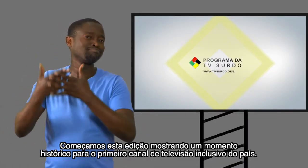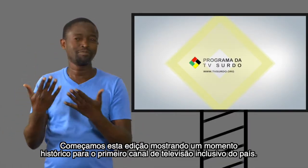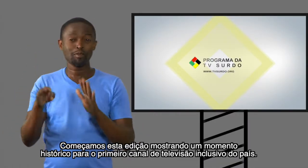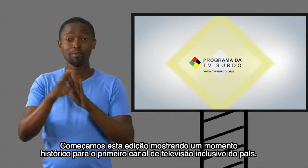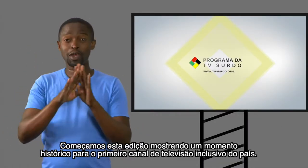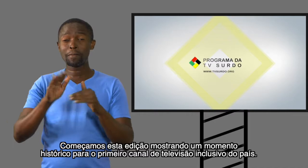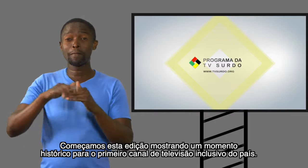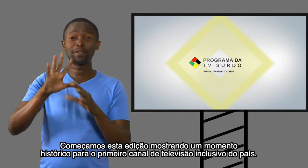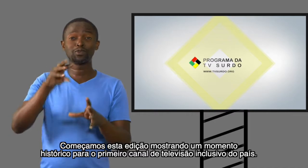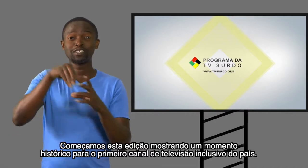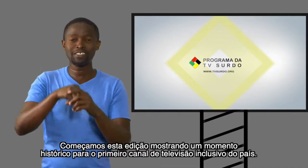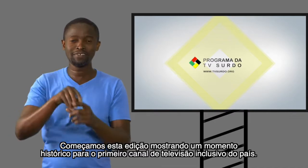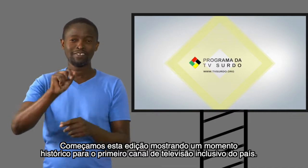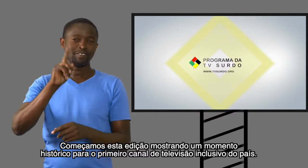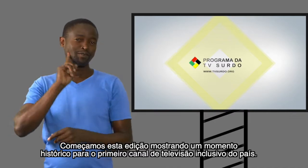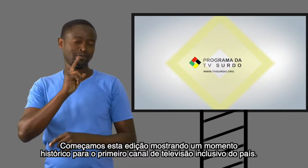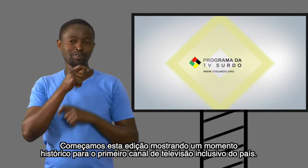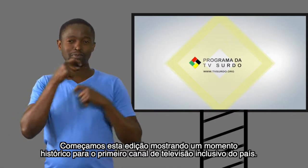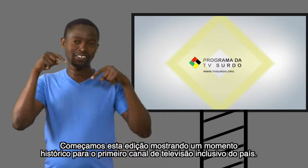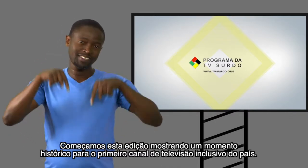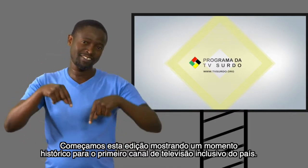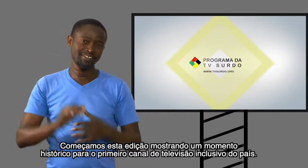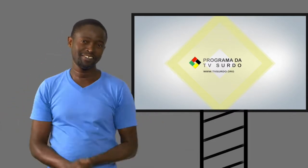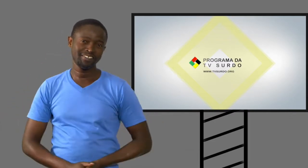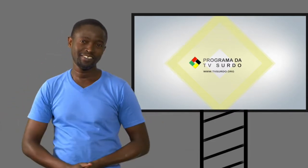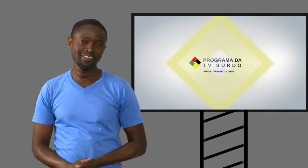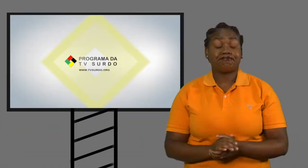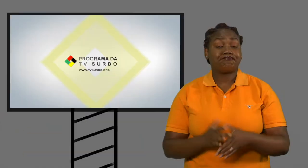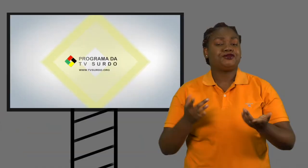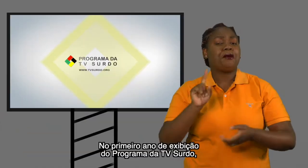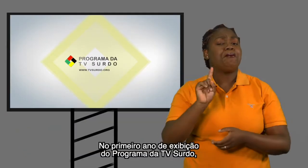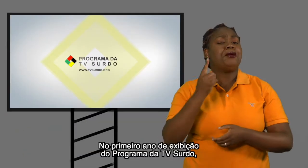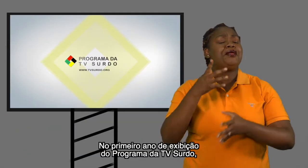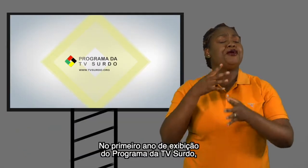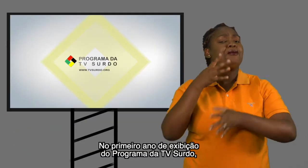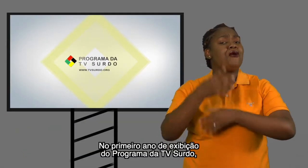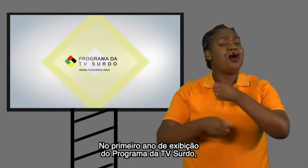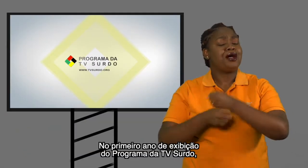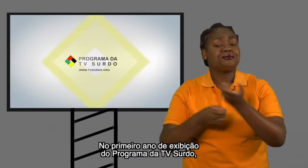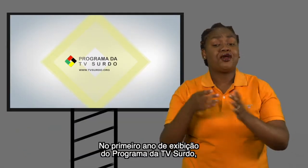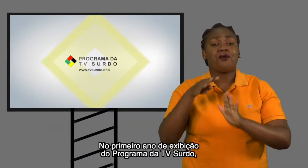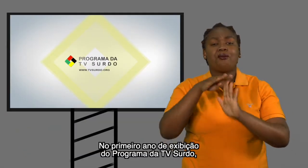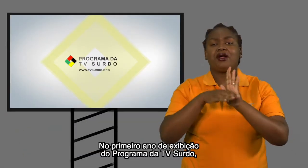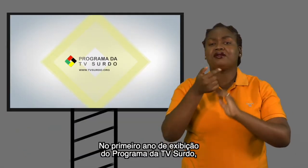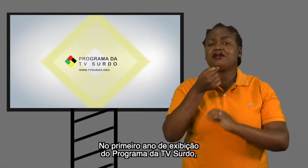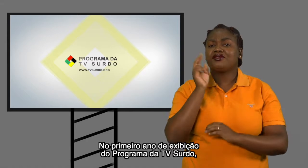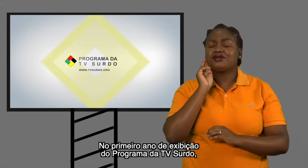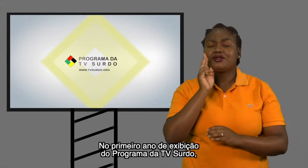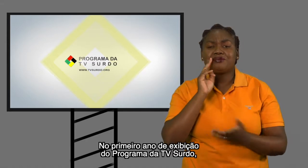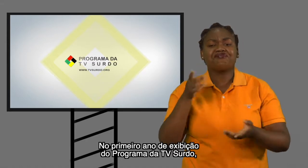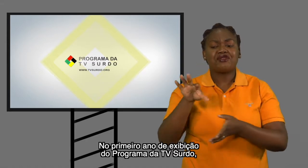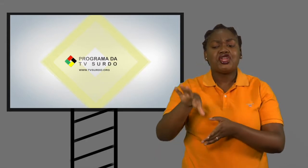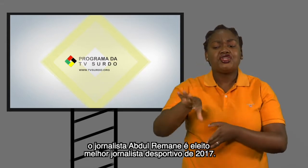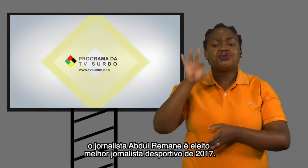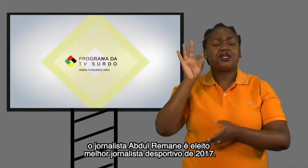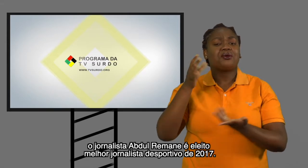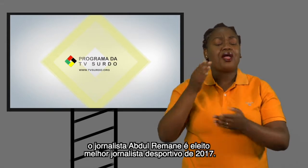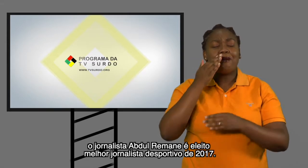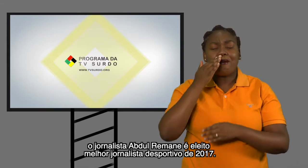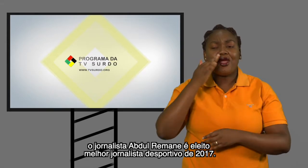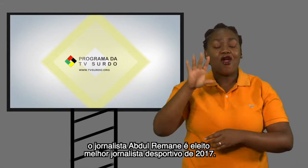o primeiro canal de televisão inclusive depois disso no primeiro ano de exibição do programa de tv surdo o